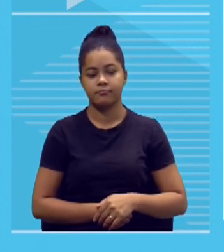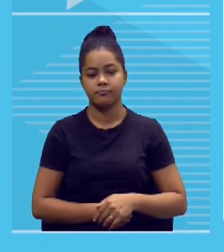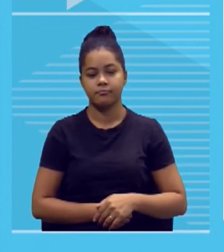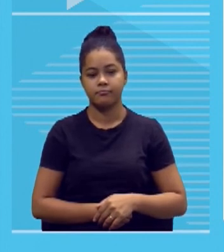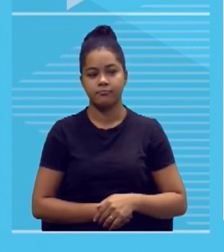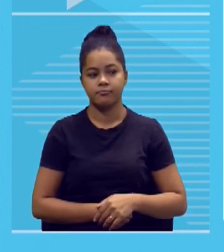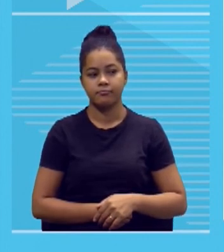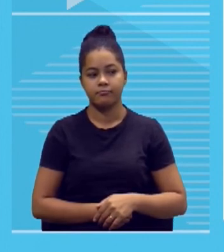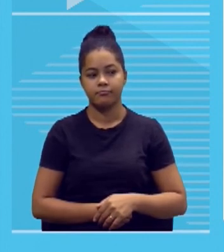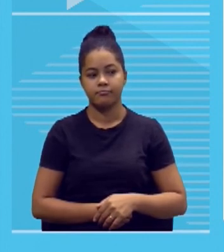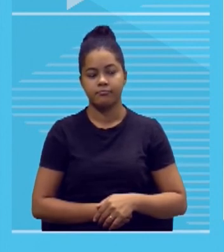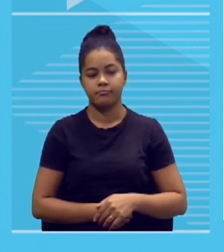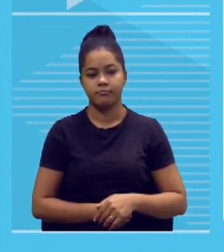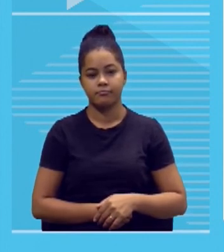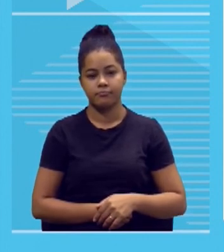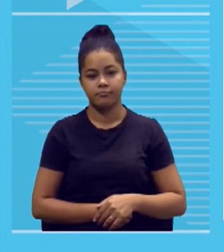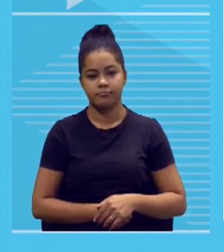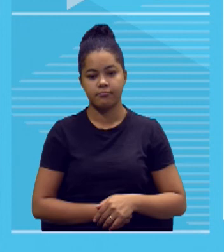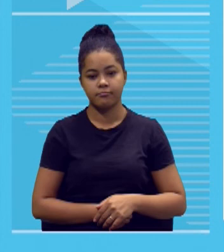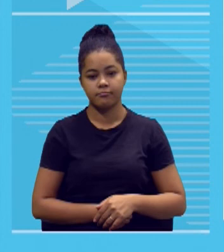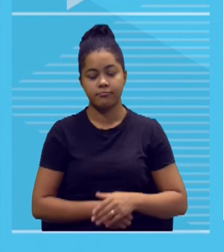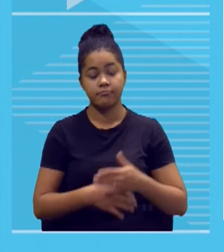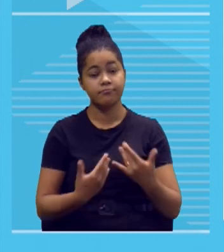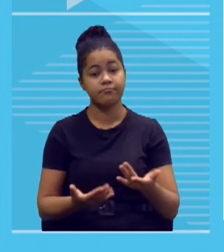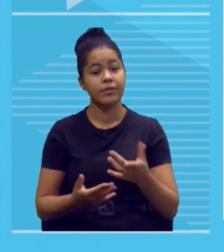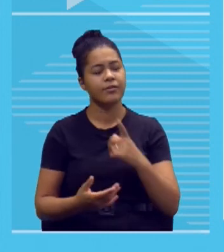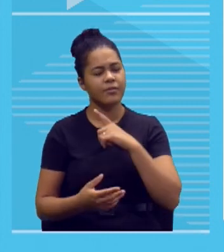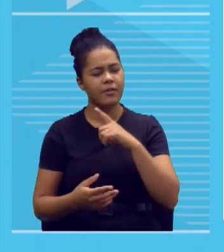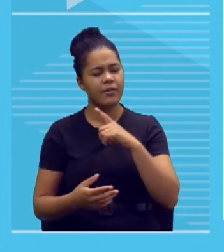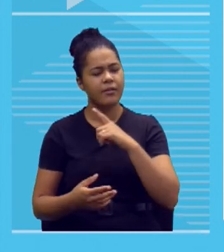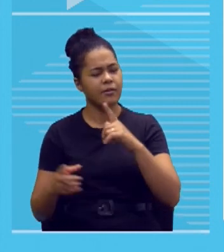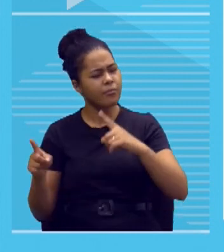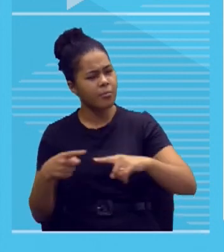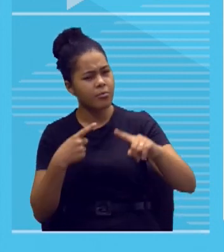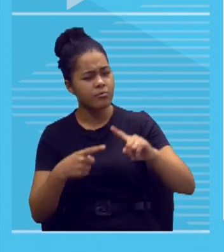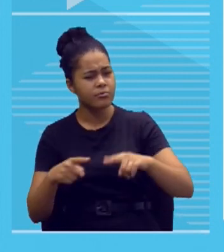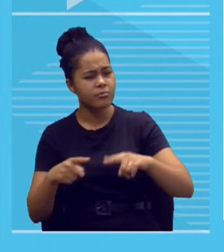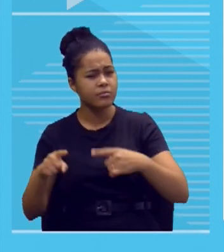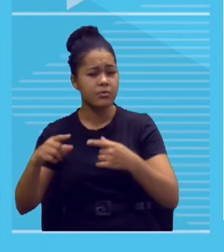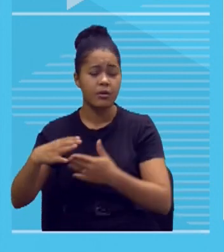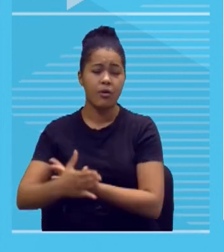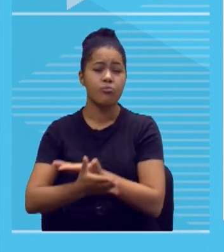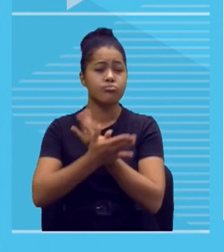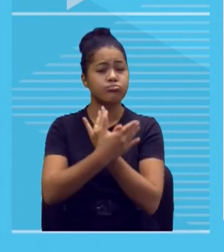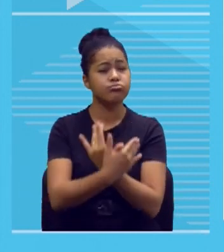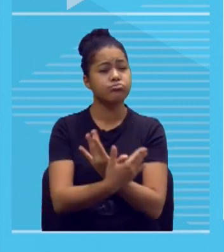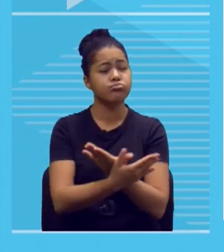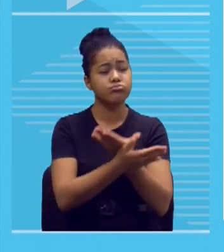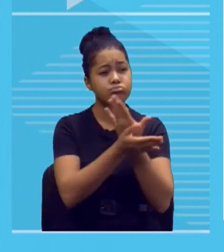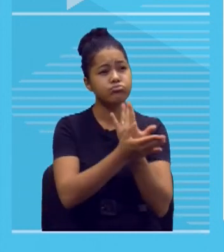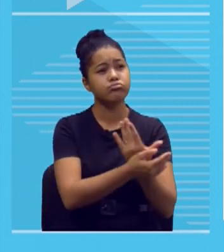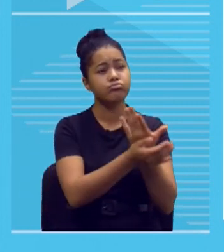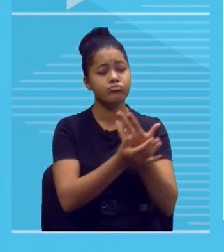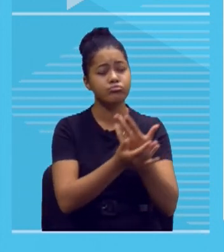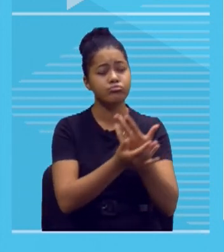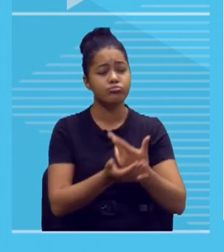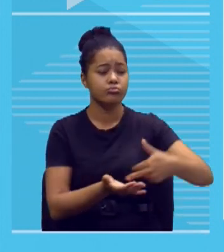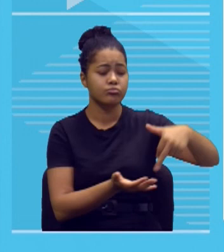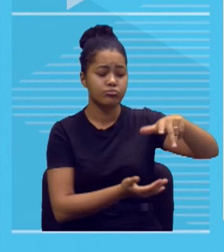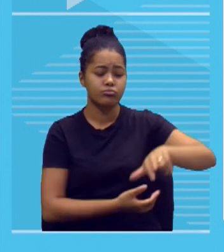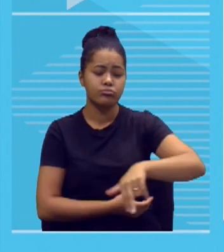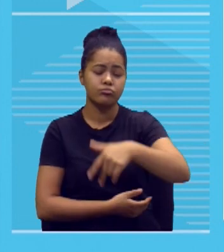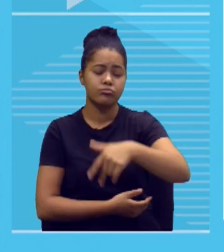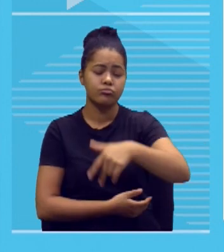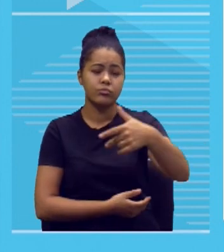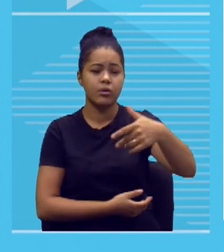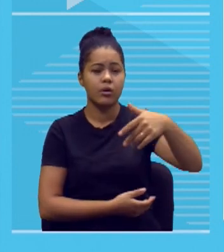função serve de uma asa voar voar voar subir subir e por onde